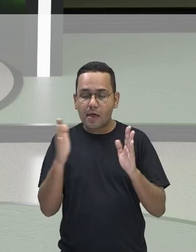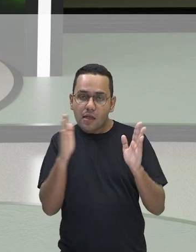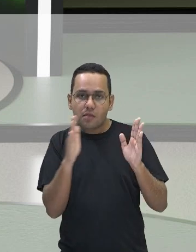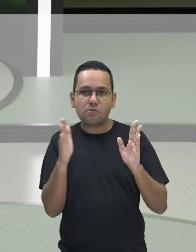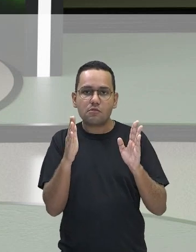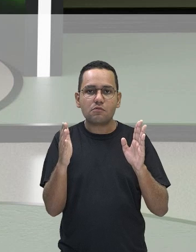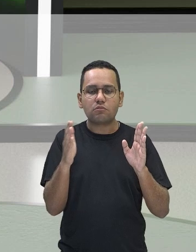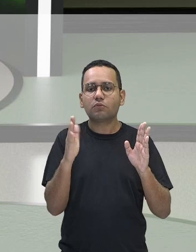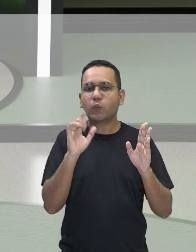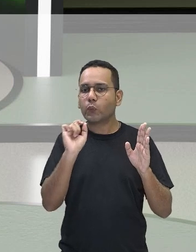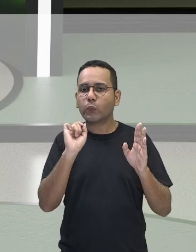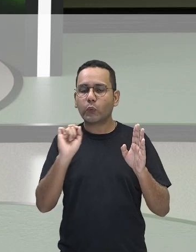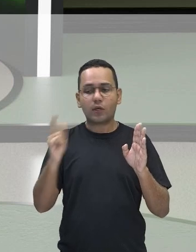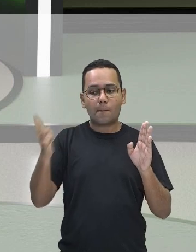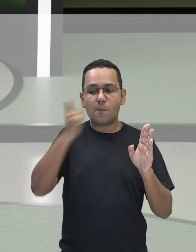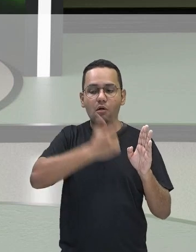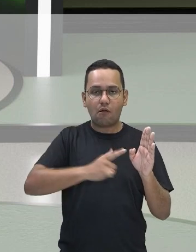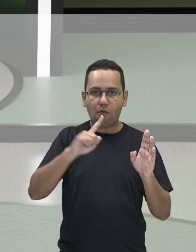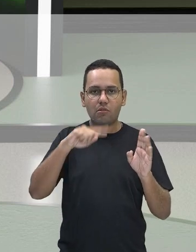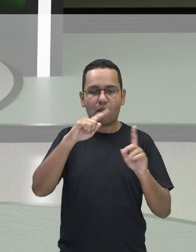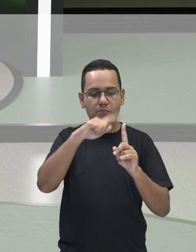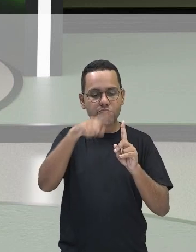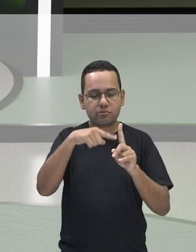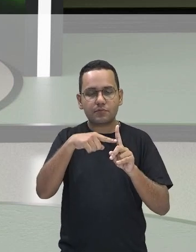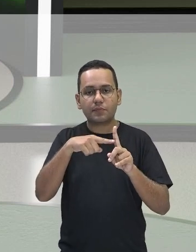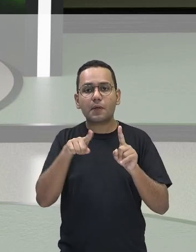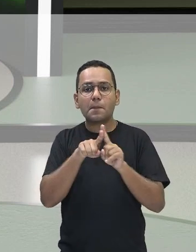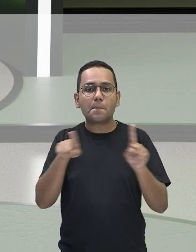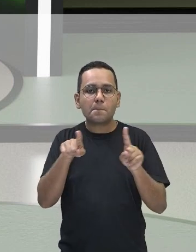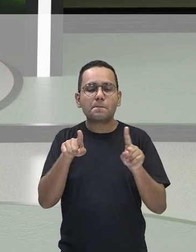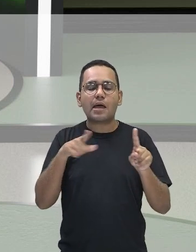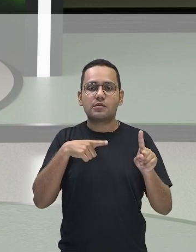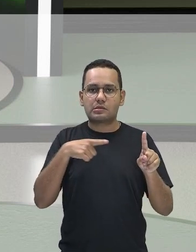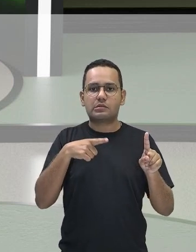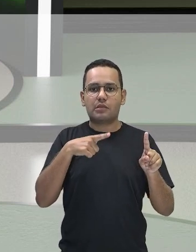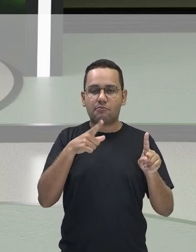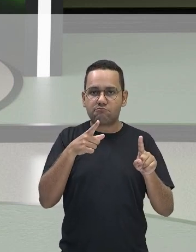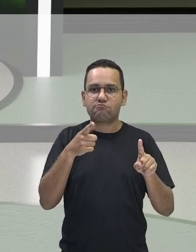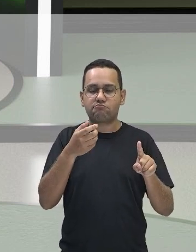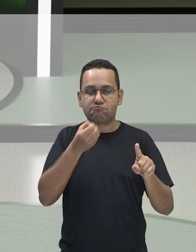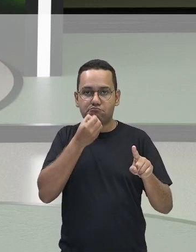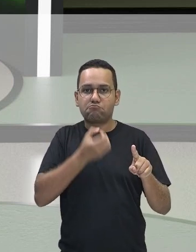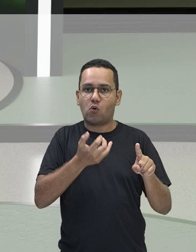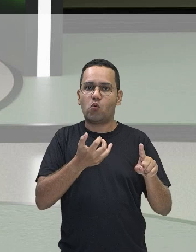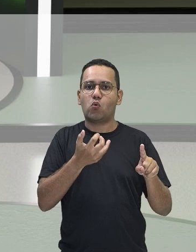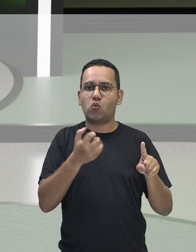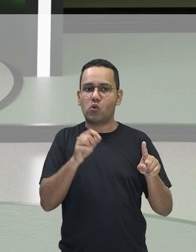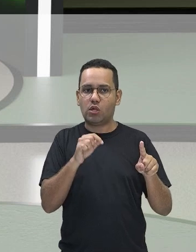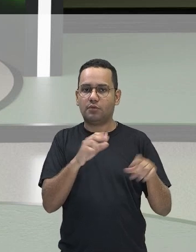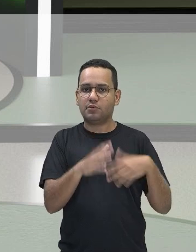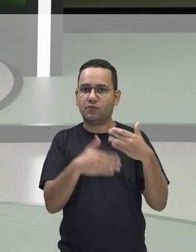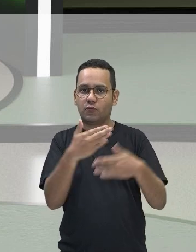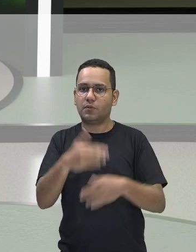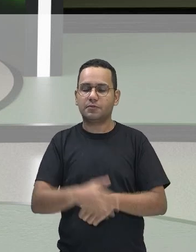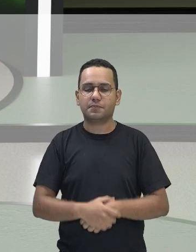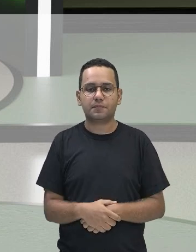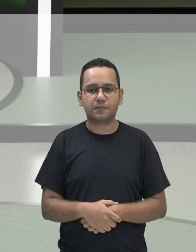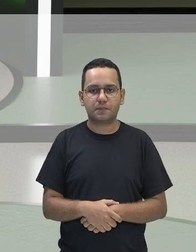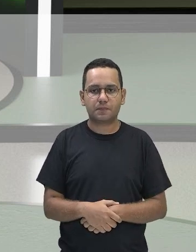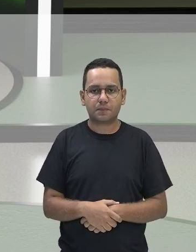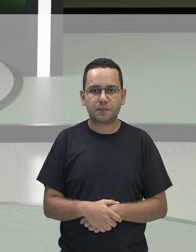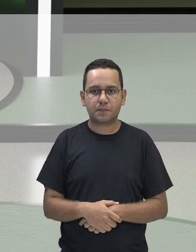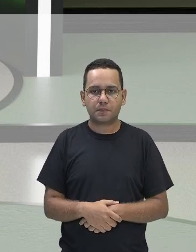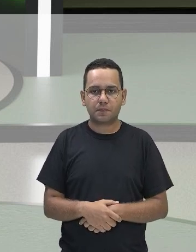mulher, criar um ambiente favorável, um ambiente propício. É isso que quer dizer propício. Um ambiente favorável, um ambiente que